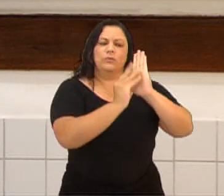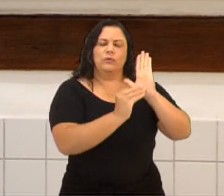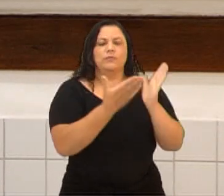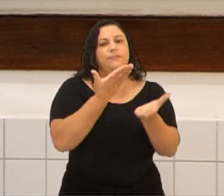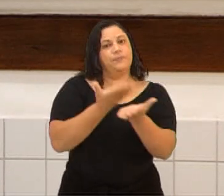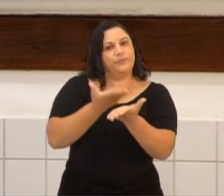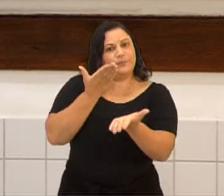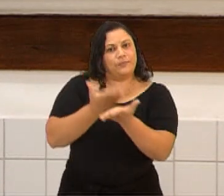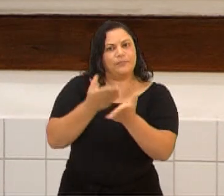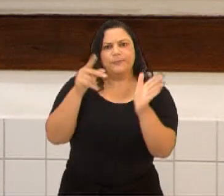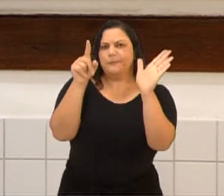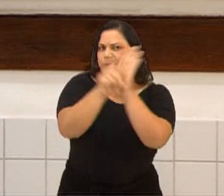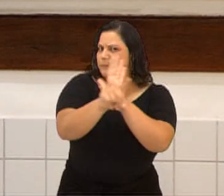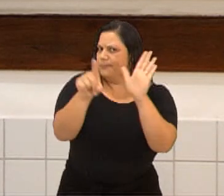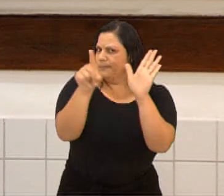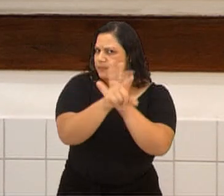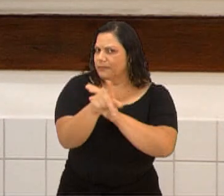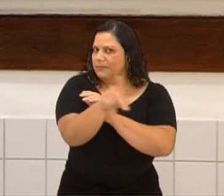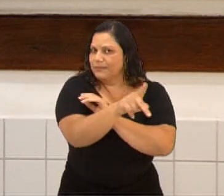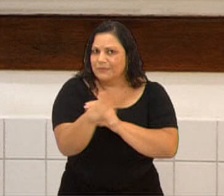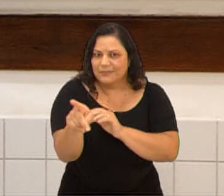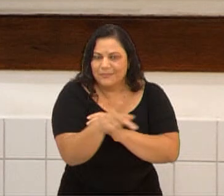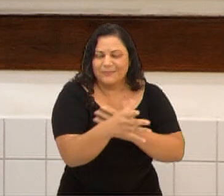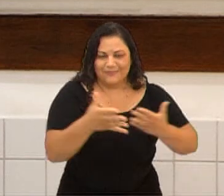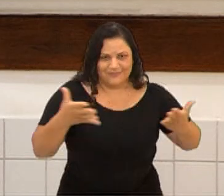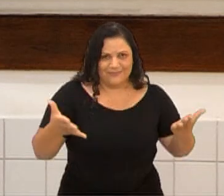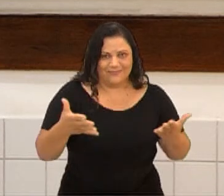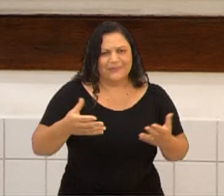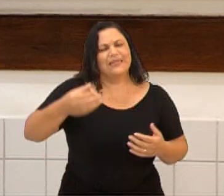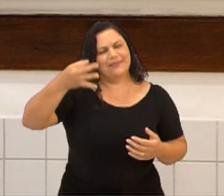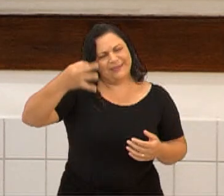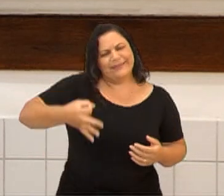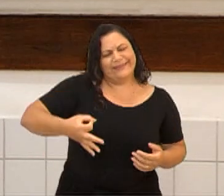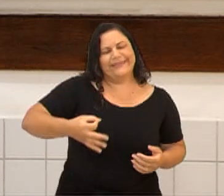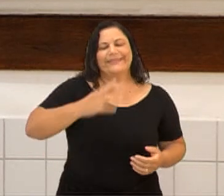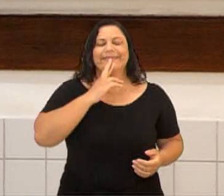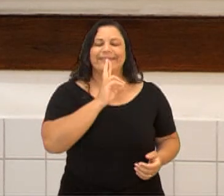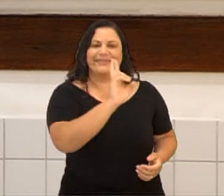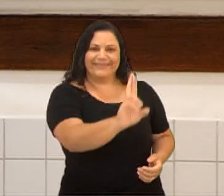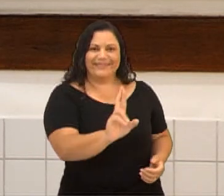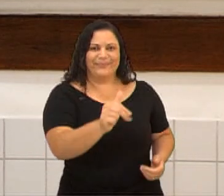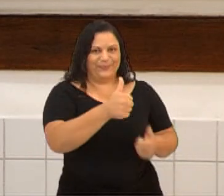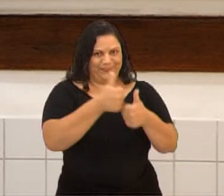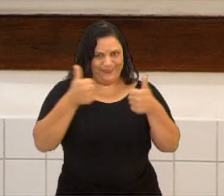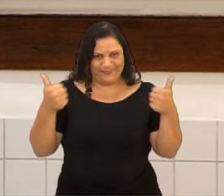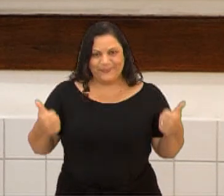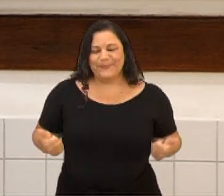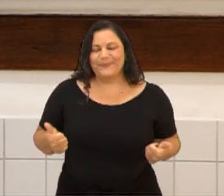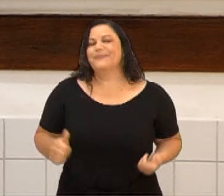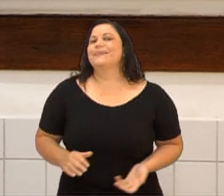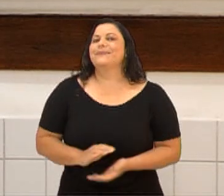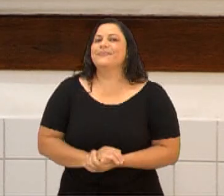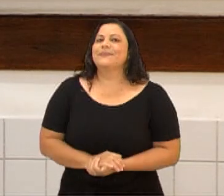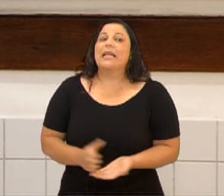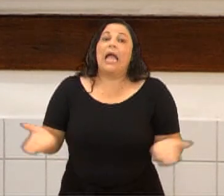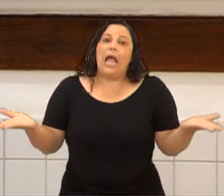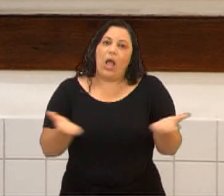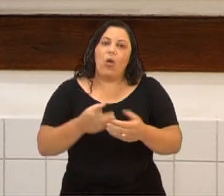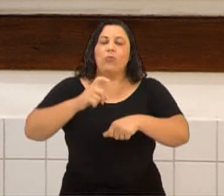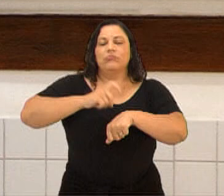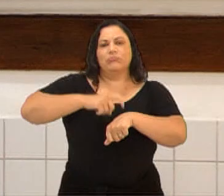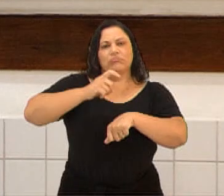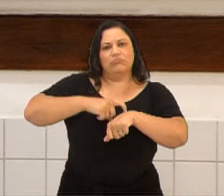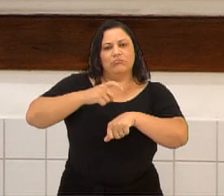aula, pergunta lá para o prof de vocês. Eu tenho certeza que ele vai ter o prazer de responder. Tá bom? Então, agora é momento de estudo,